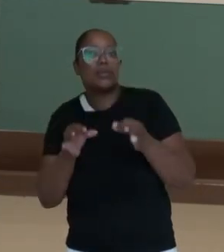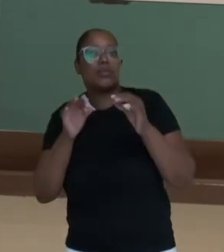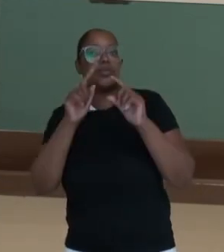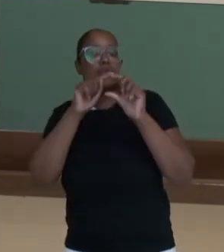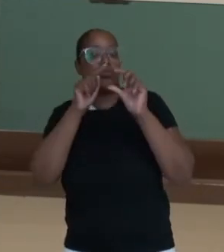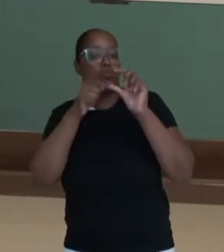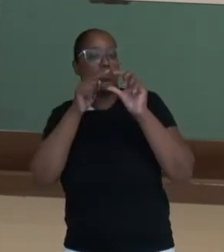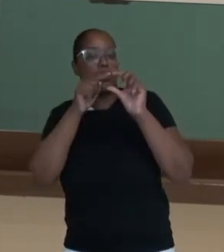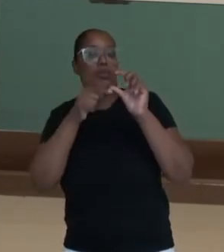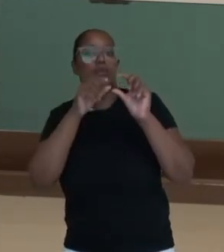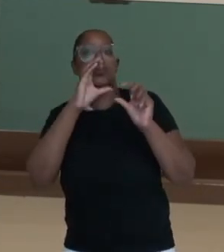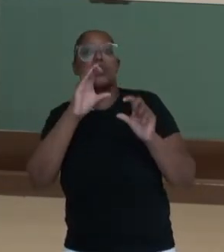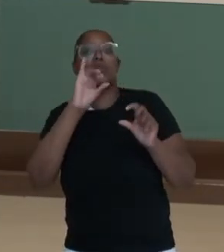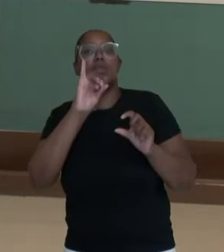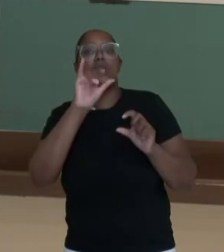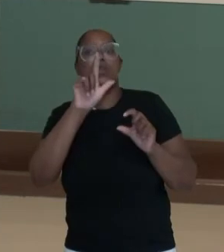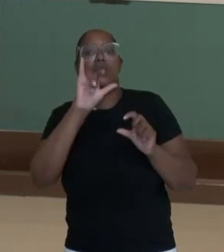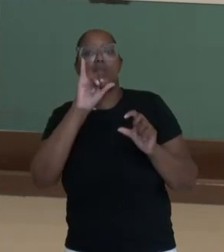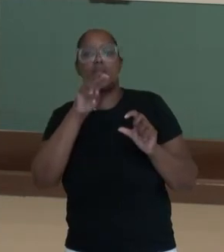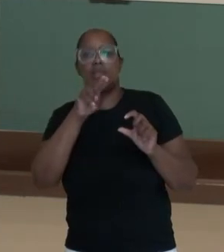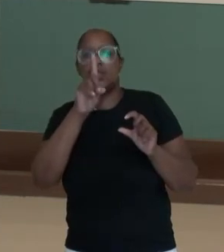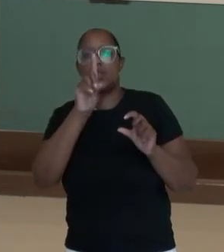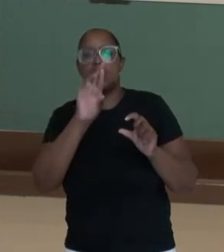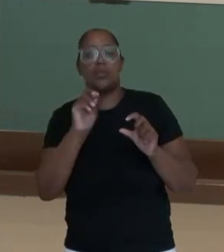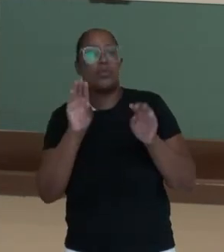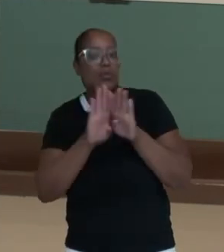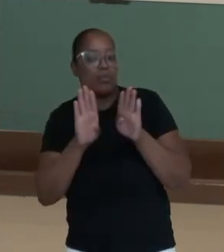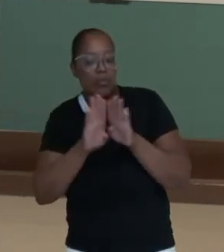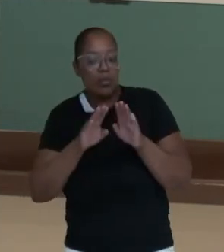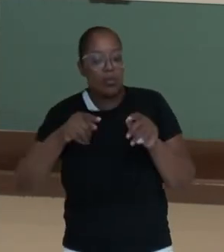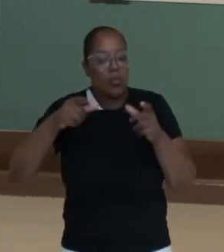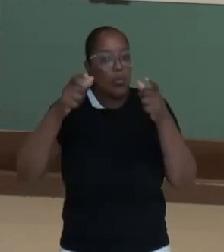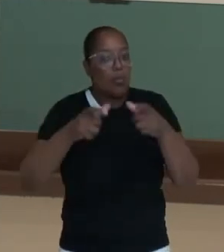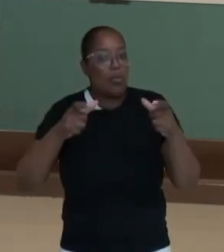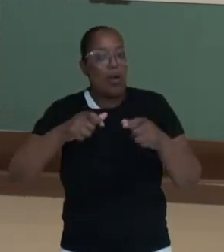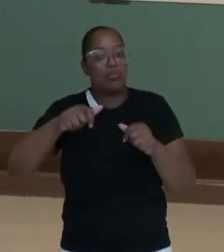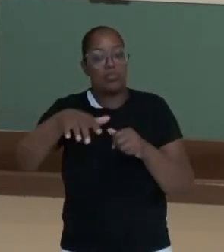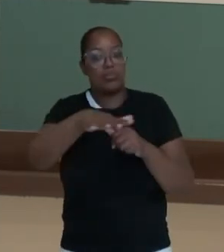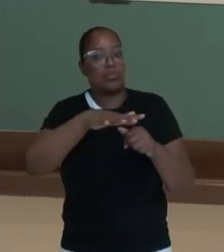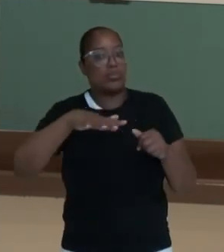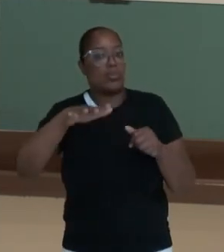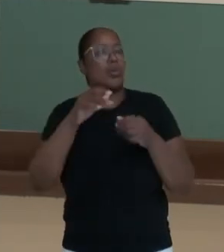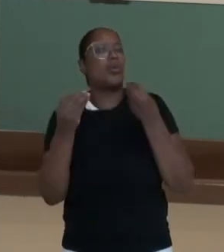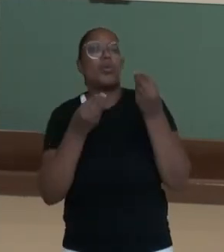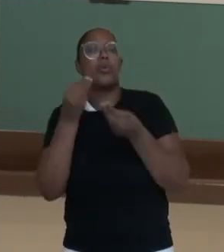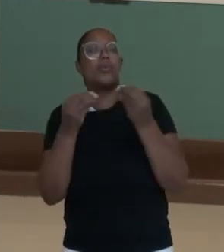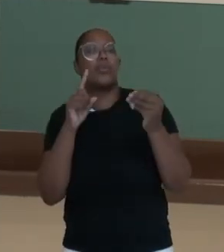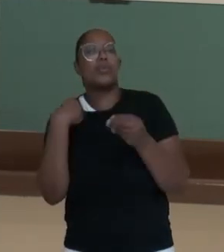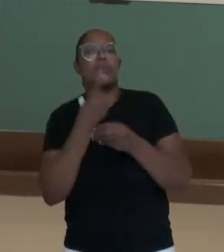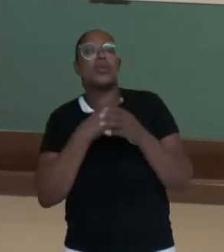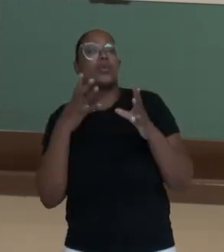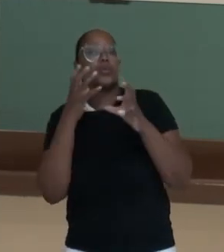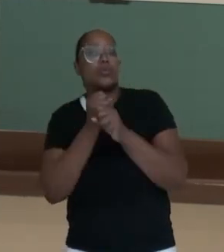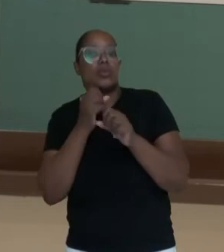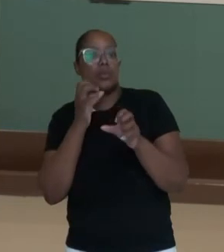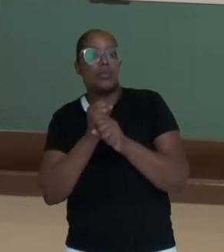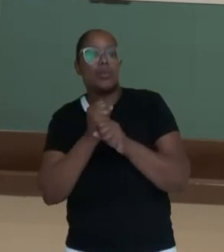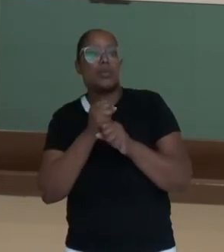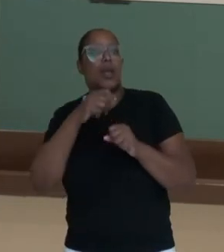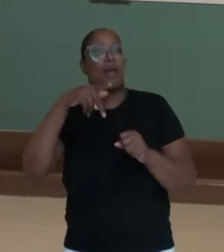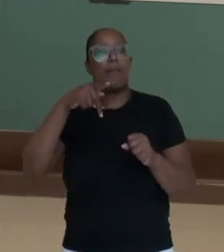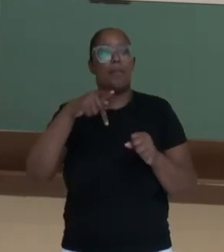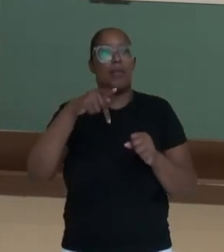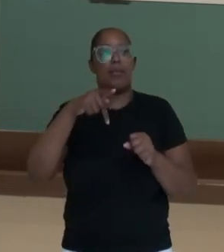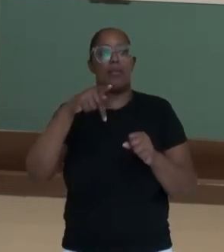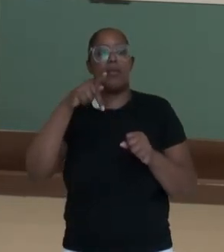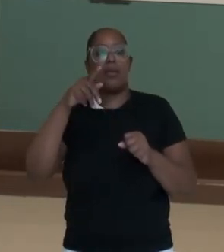Bem, aqui a área desse daqui a gente já sabe que é a área de um círculo. Como é que a gente calcula a área de um círculo? πr ao